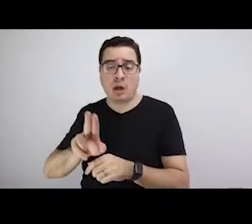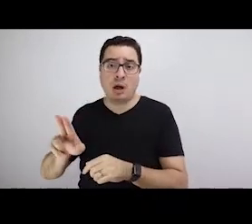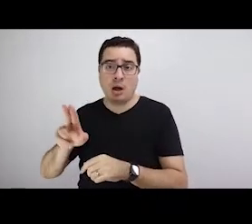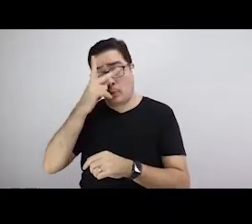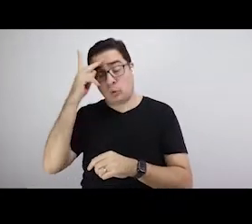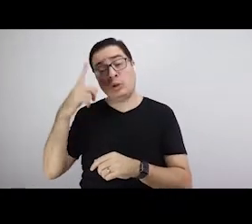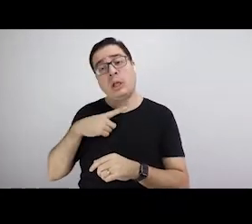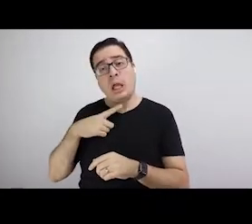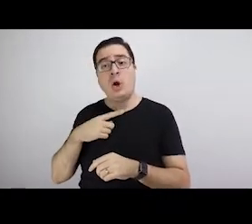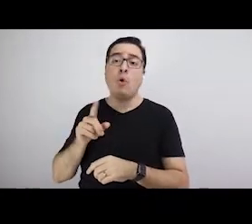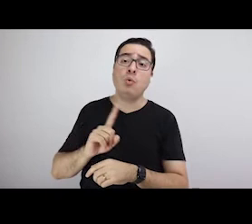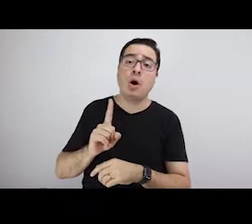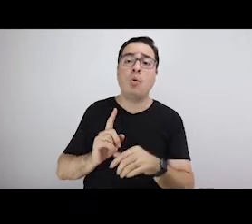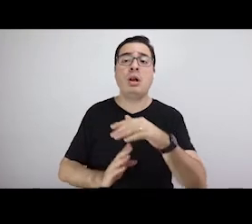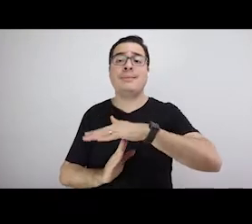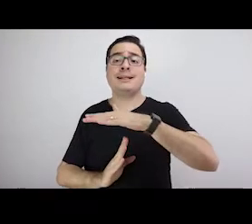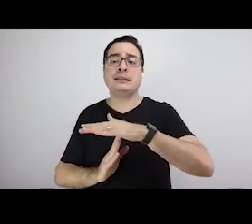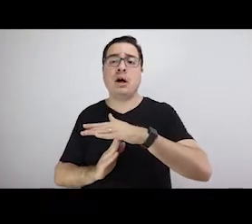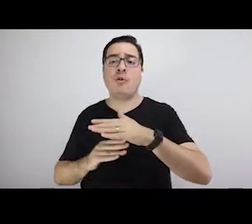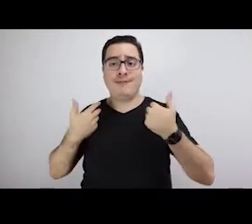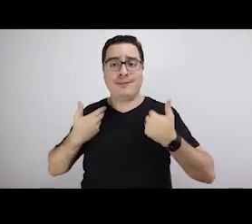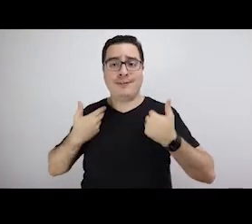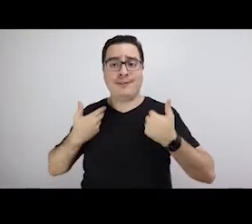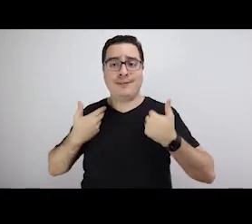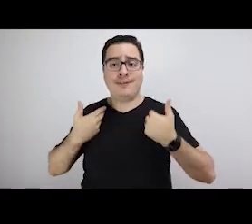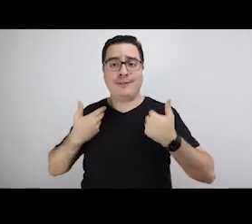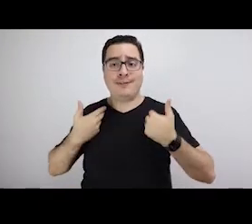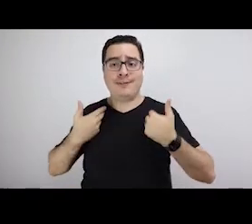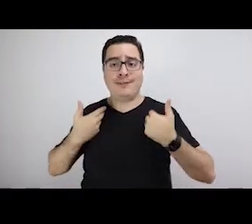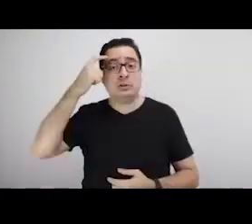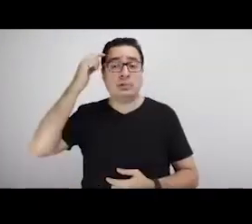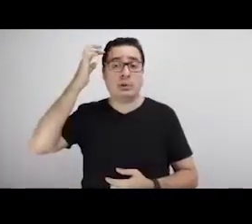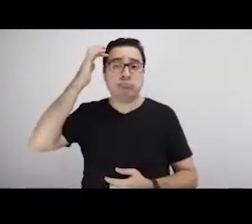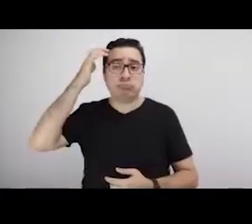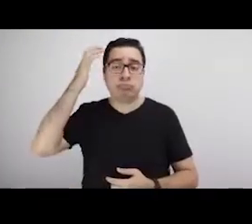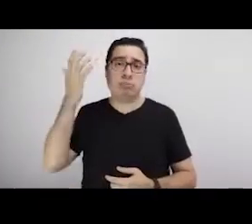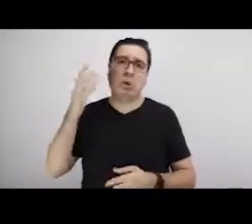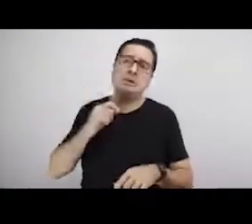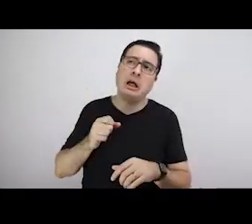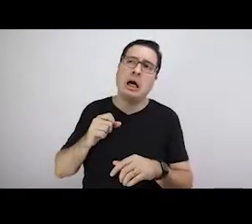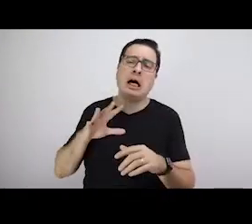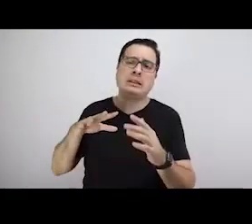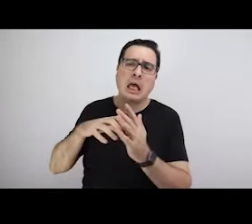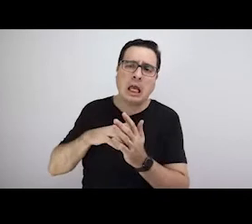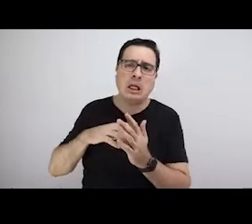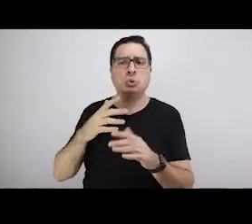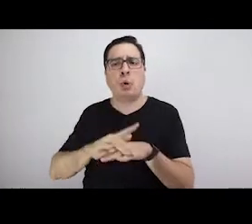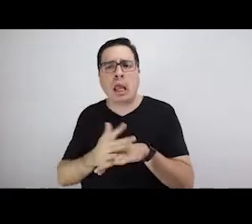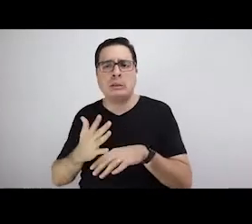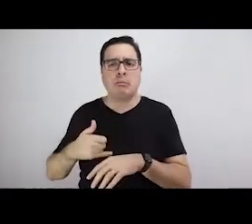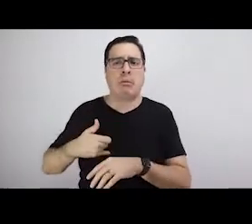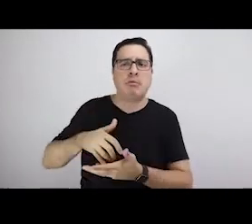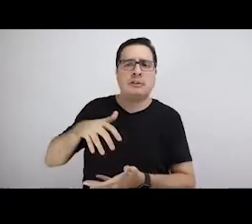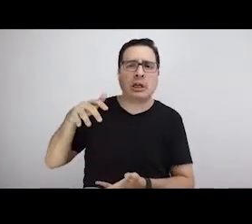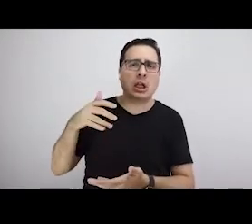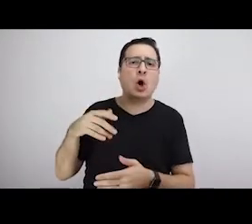limitação física e ou cognitiva, quer esta se dê por acidente, doença, idade avançada, ou mesmo uma